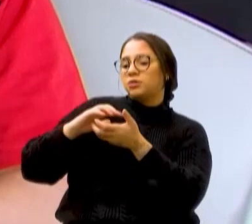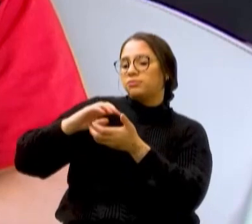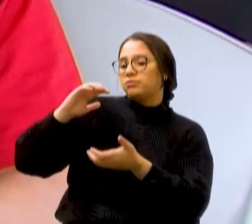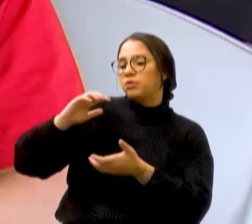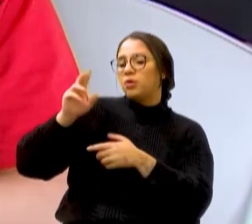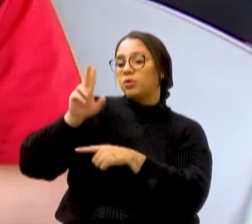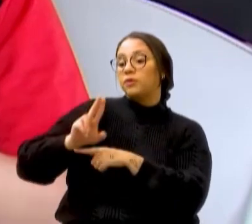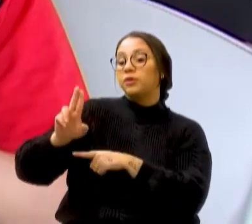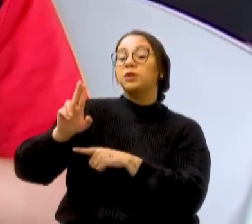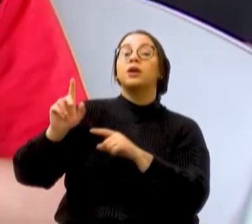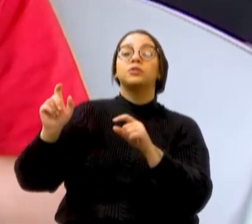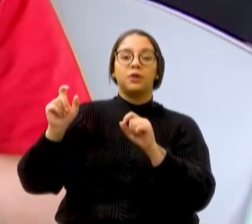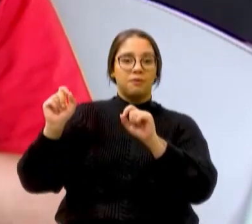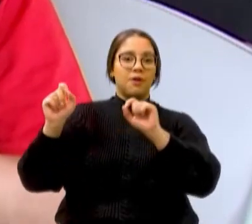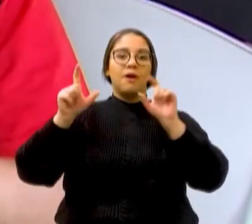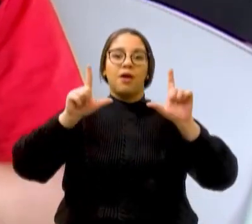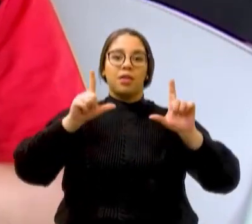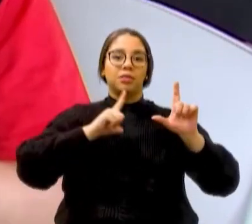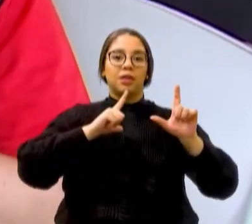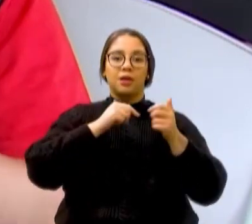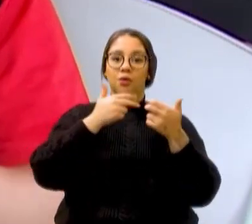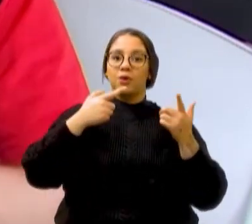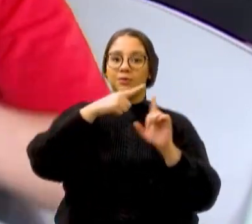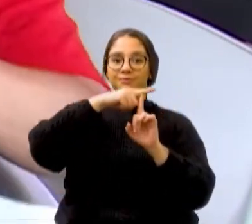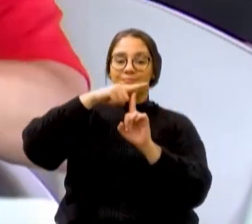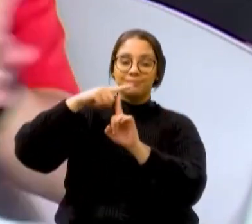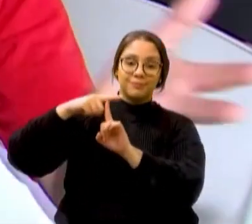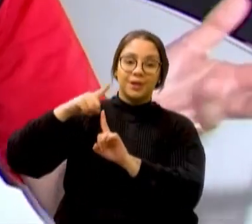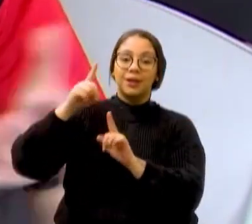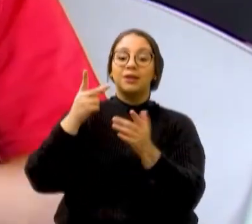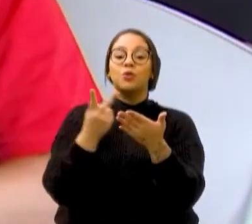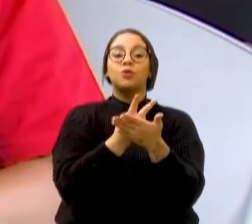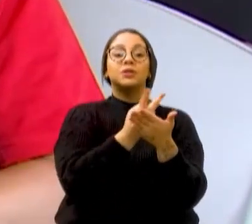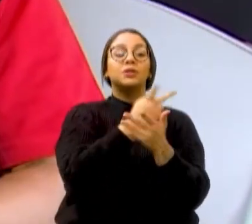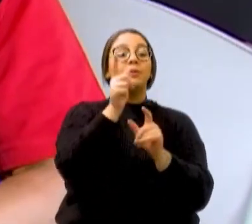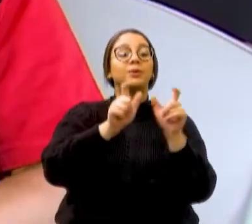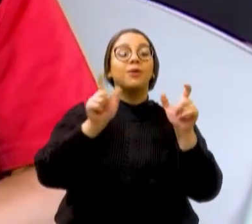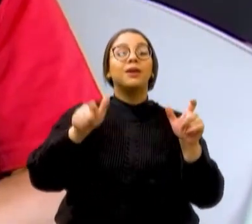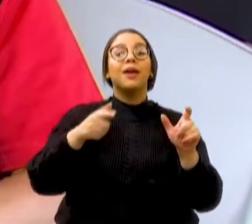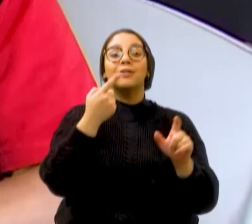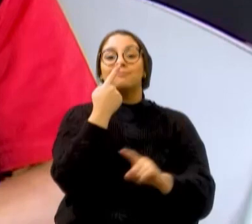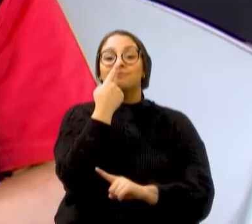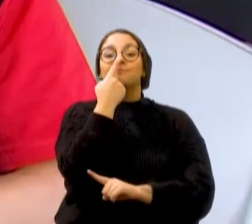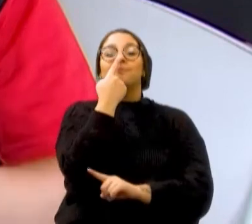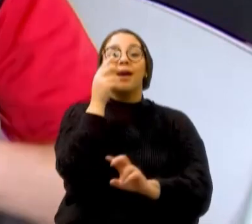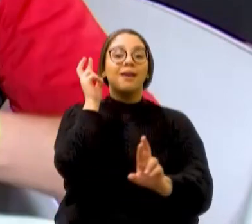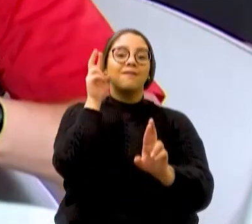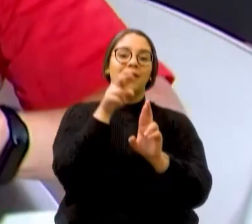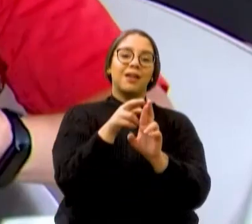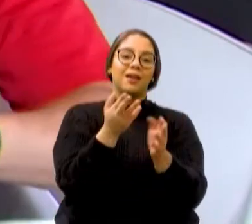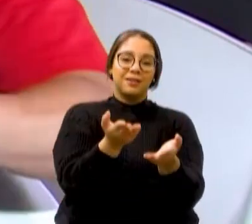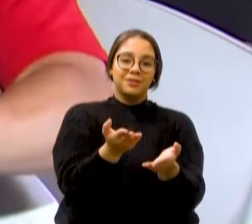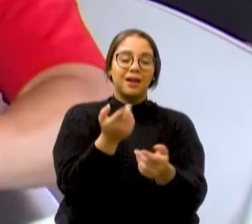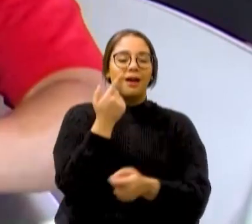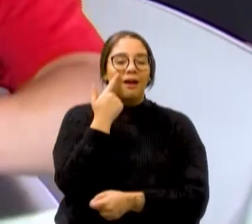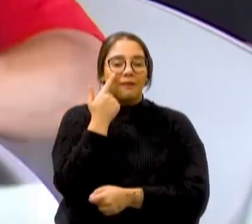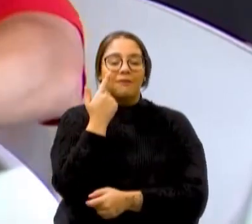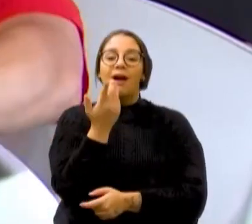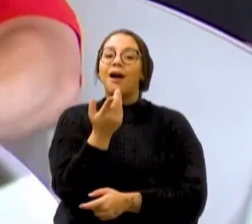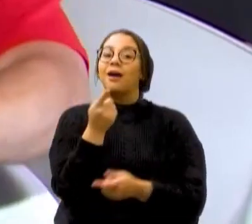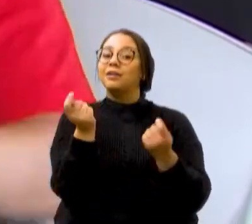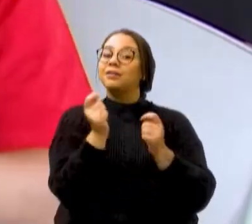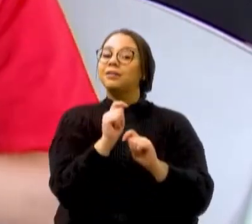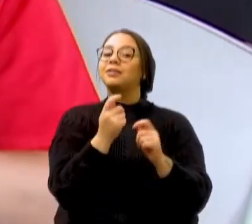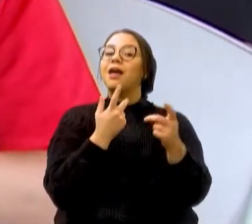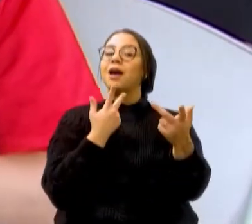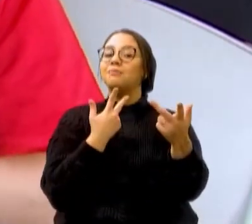mais velhas na universidade, certamente vai aparecer casos que vão ser aí uma grande referência e que permitem que a gente olhe